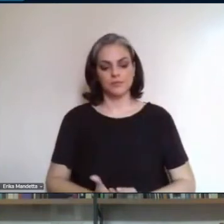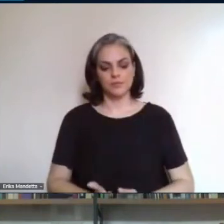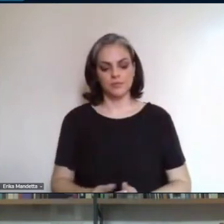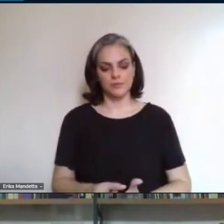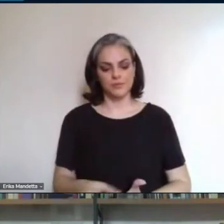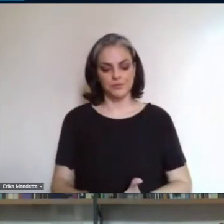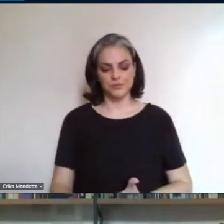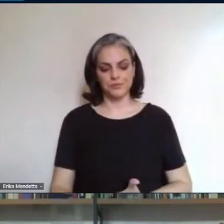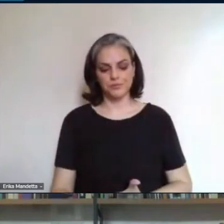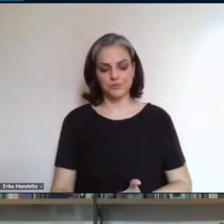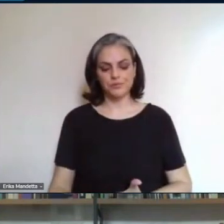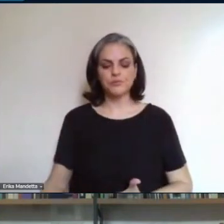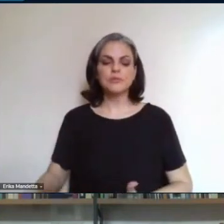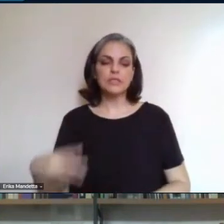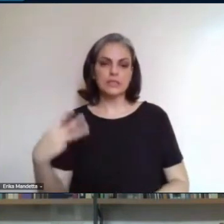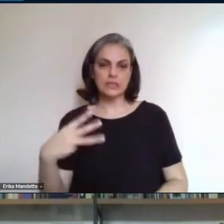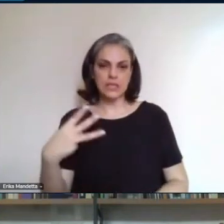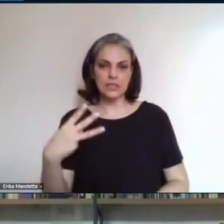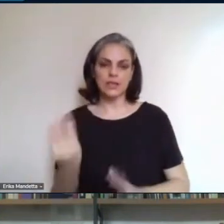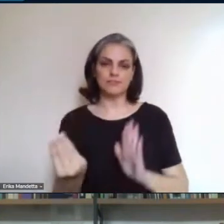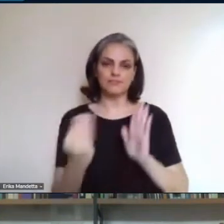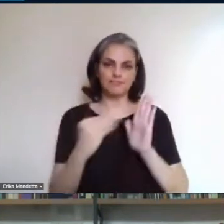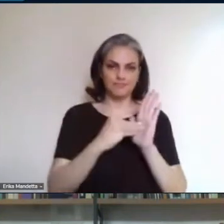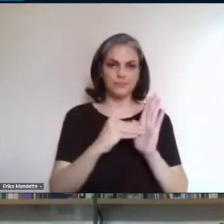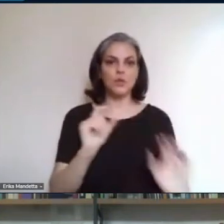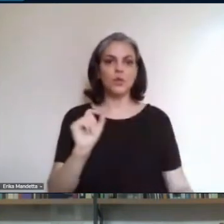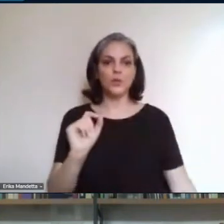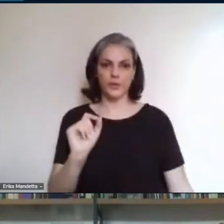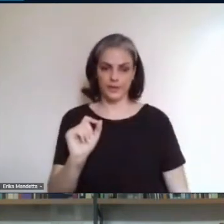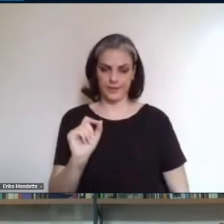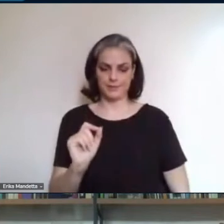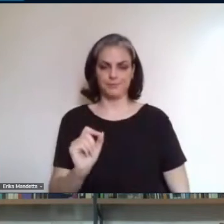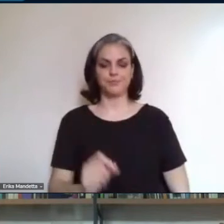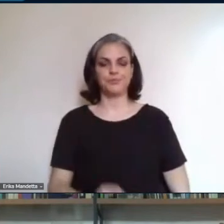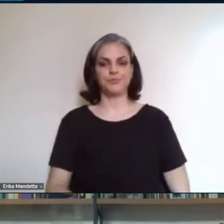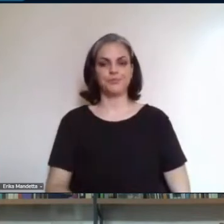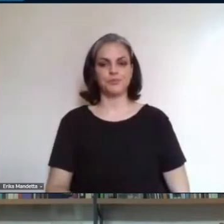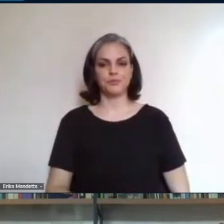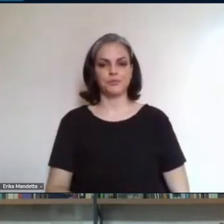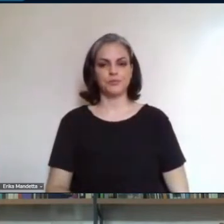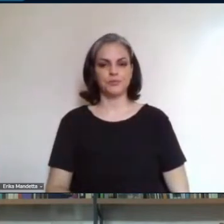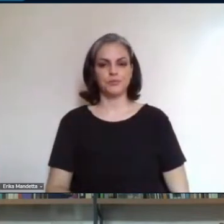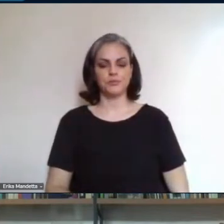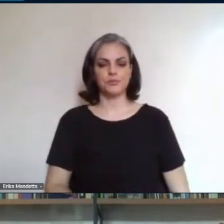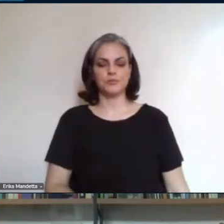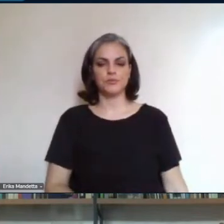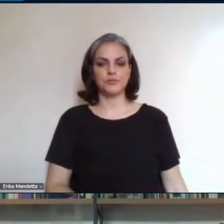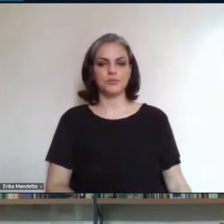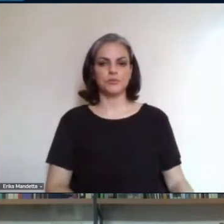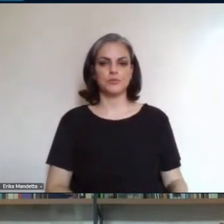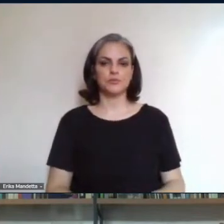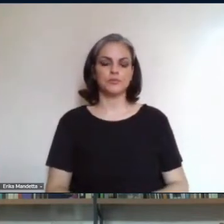ponto, três, eu coloquei assim, ao final dessa sessão, dessa mesma ainda,